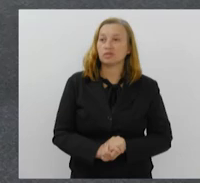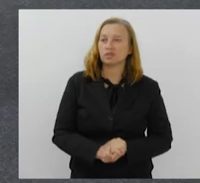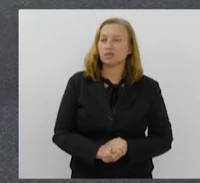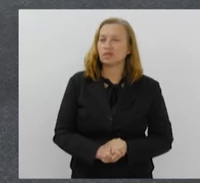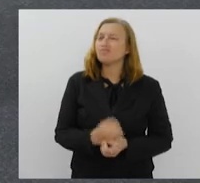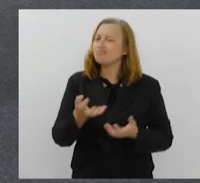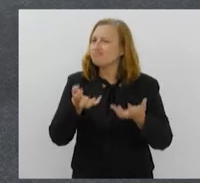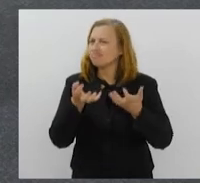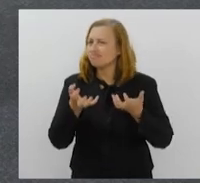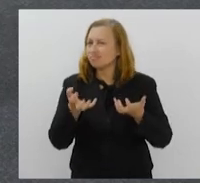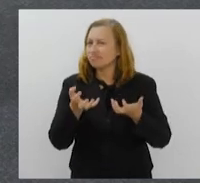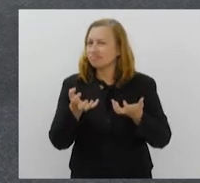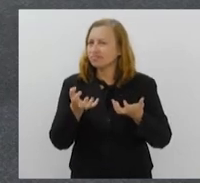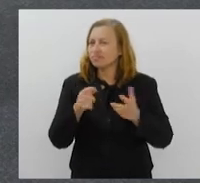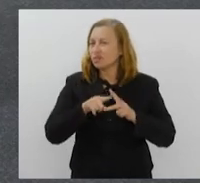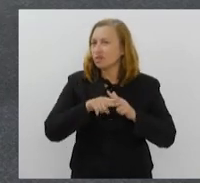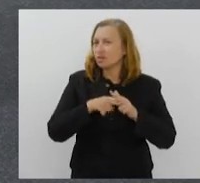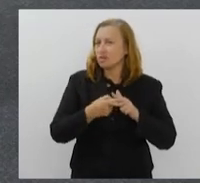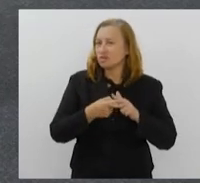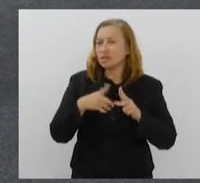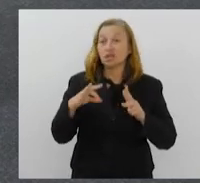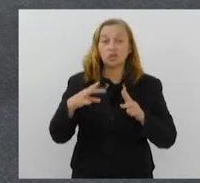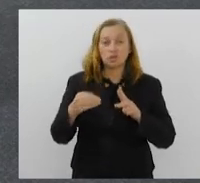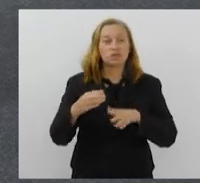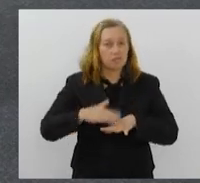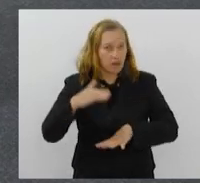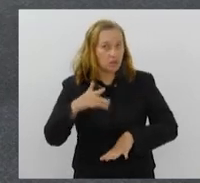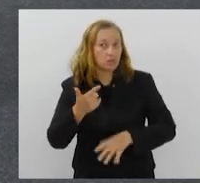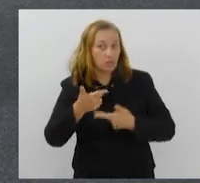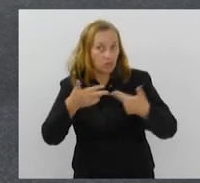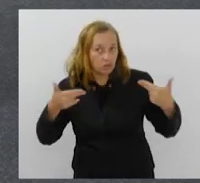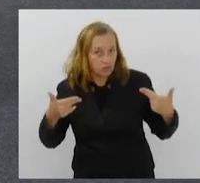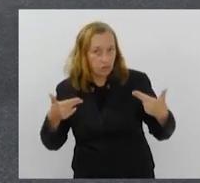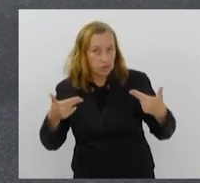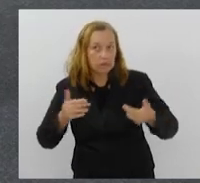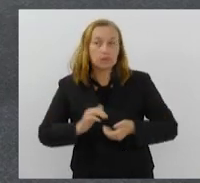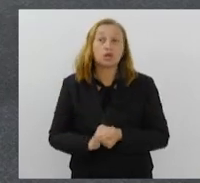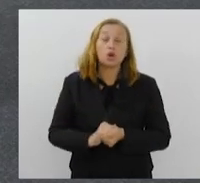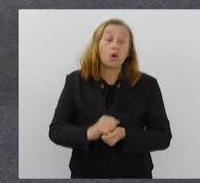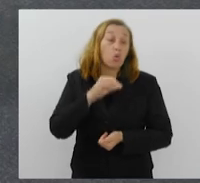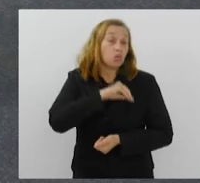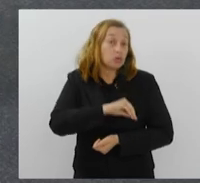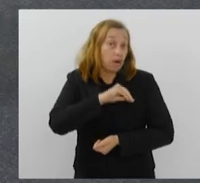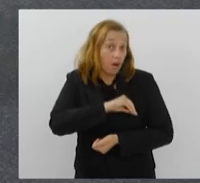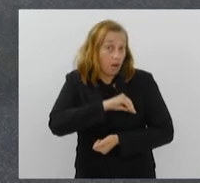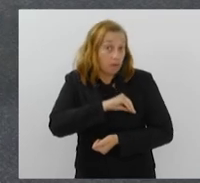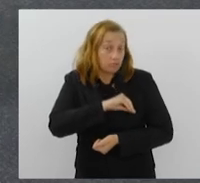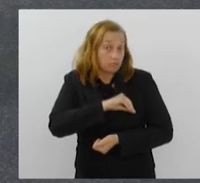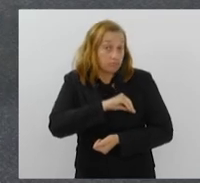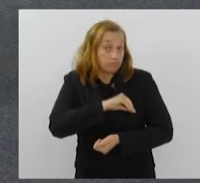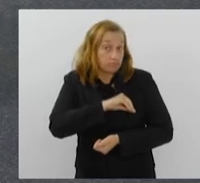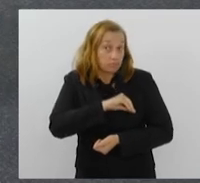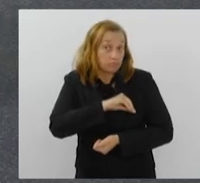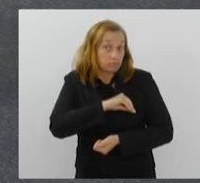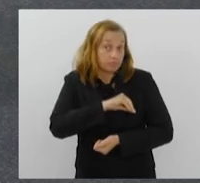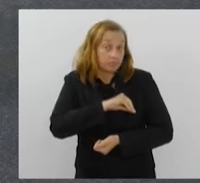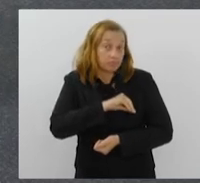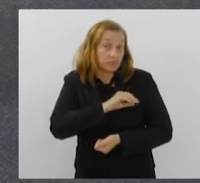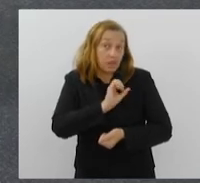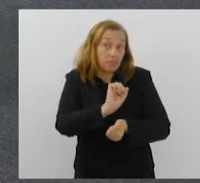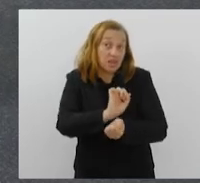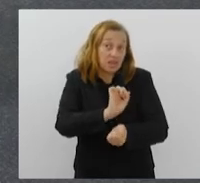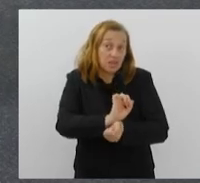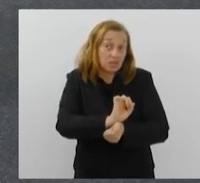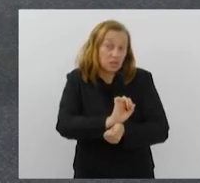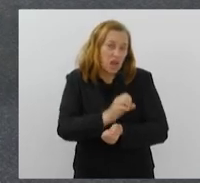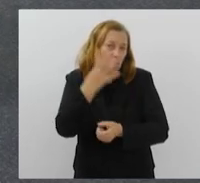ele quer, reajusta tudo e mais alguma coisa. O piso salarial está represado há